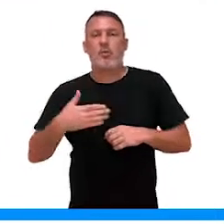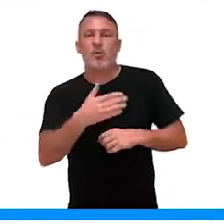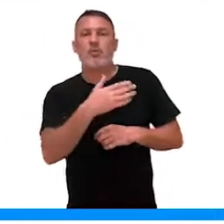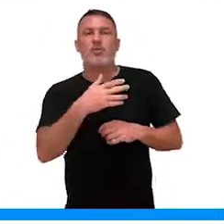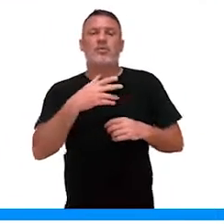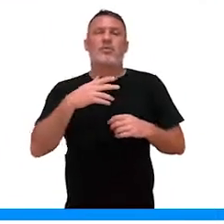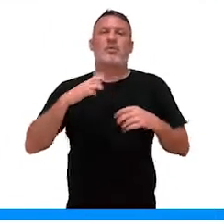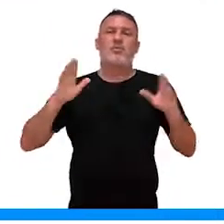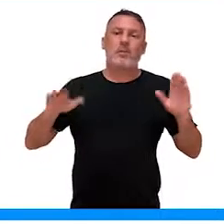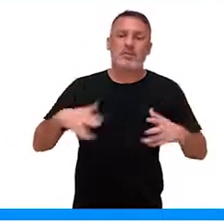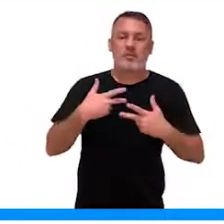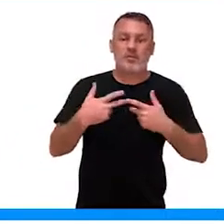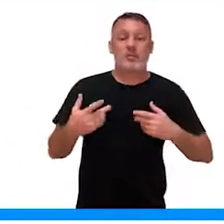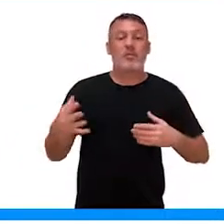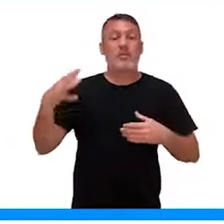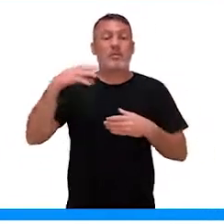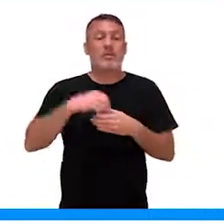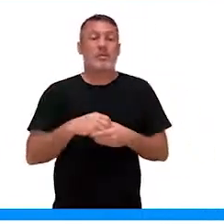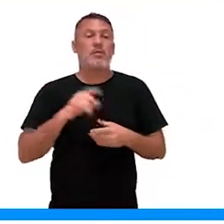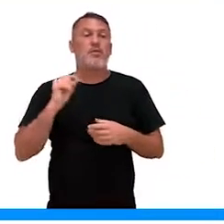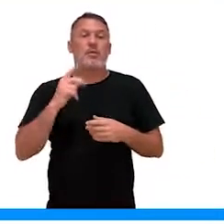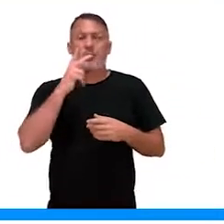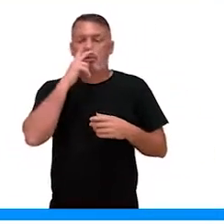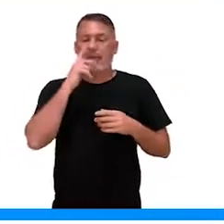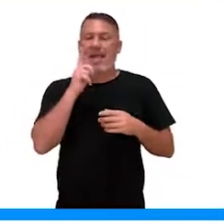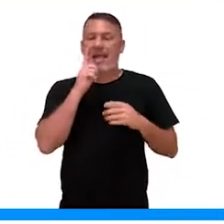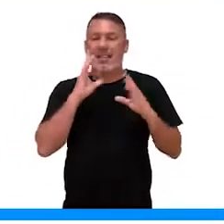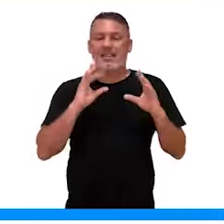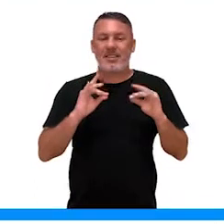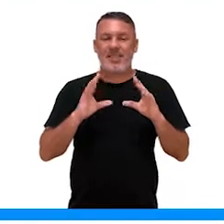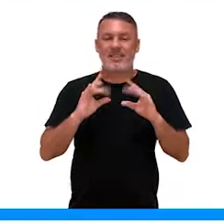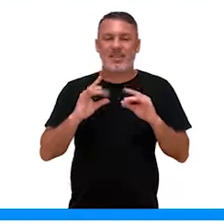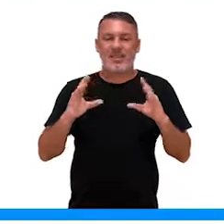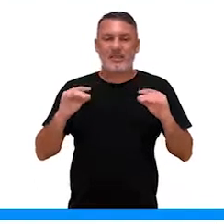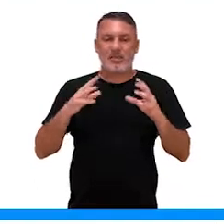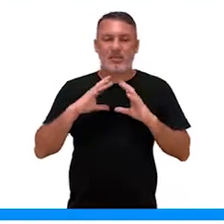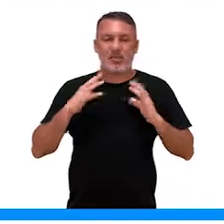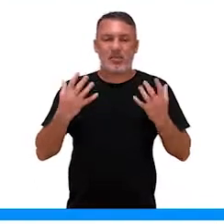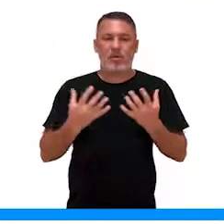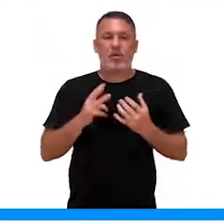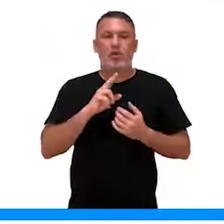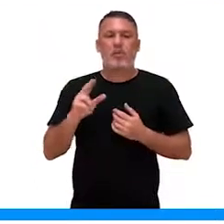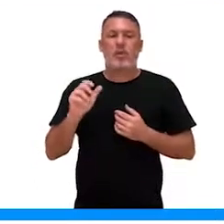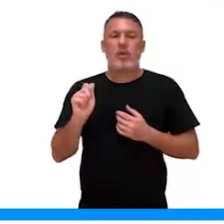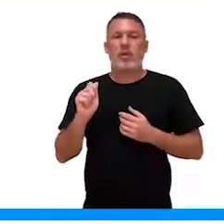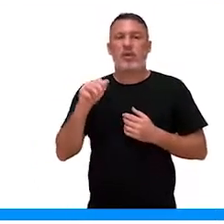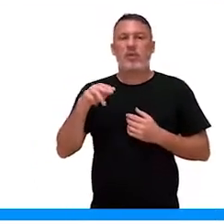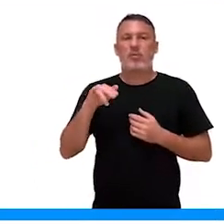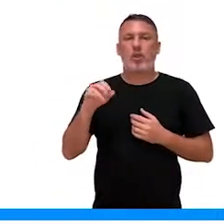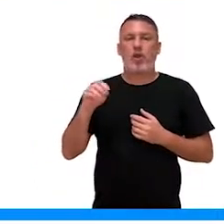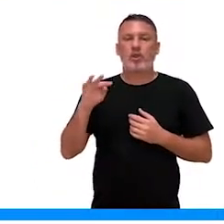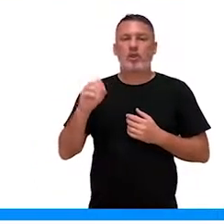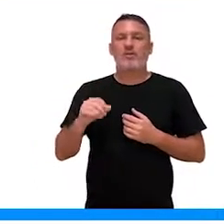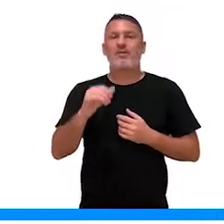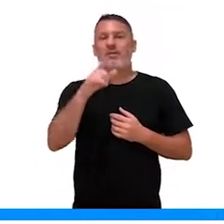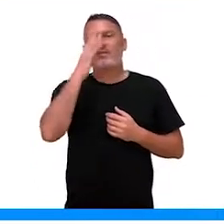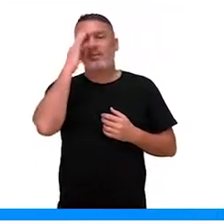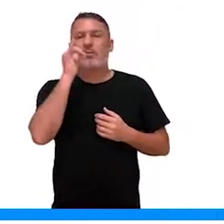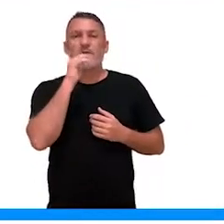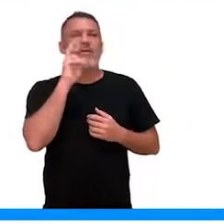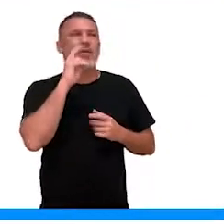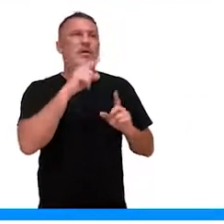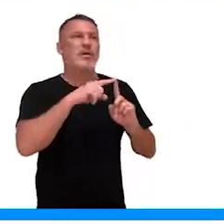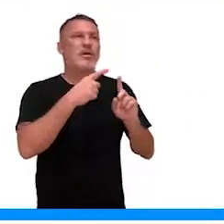é uma membrana que delimita um líquido, chamado de líquido amniótico. Quando a gente escuta assim, a bolsa estourou, não libera